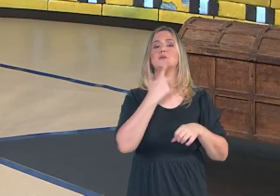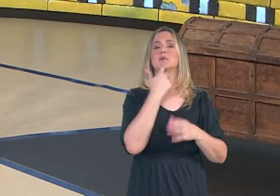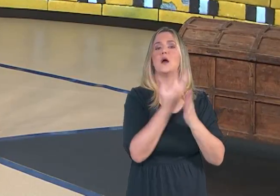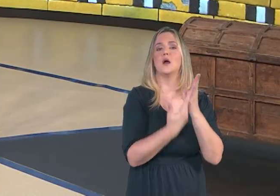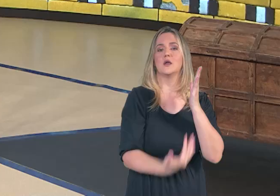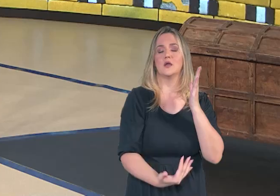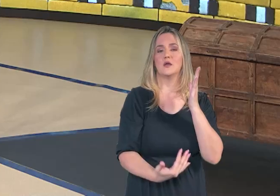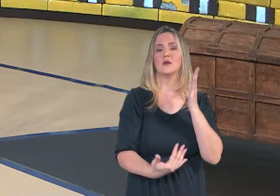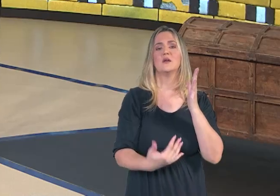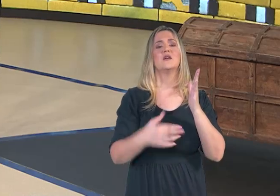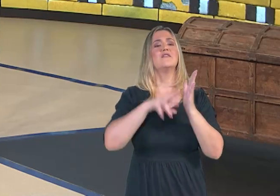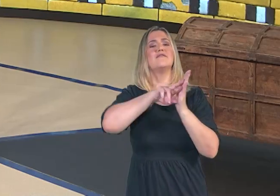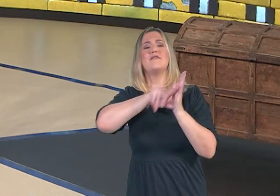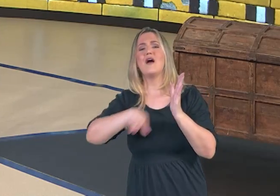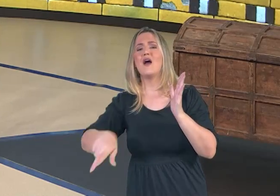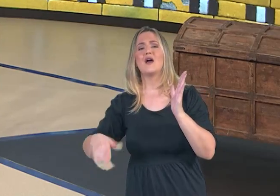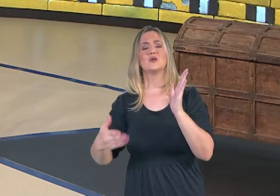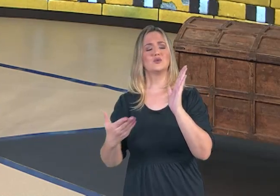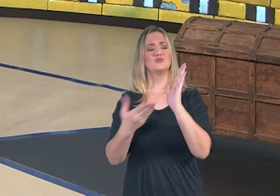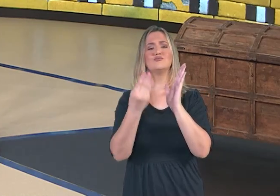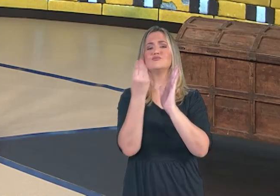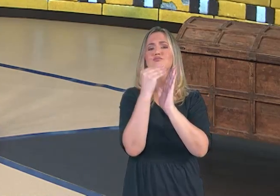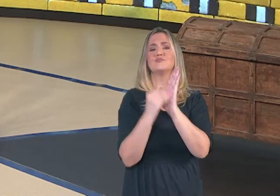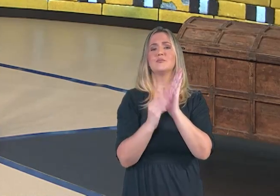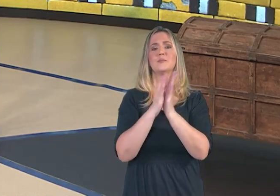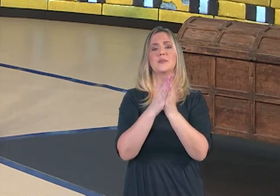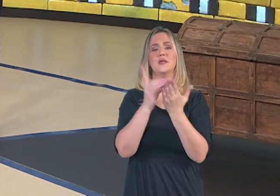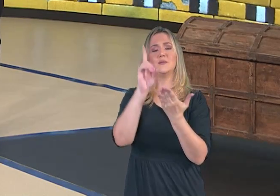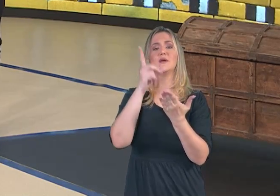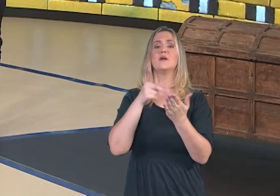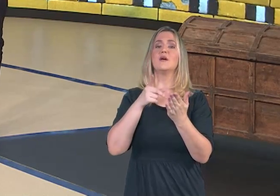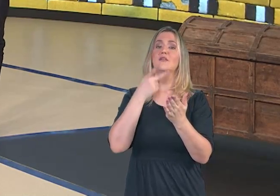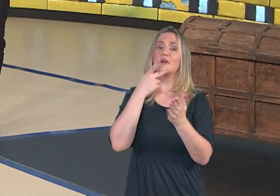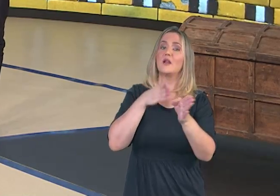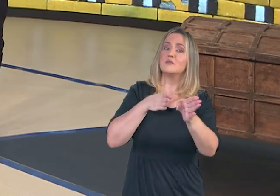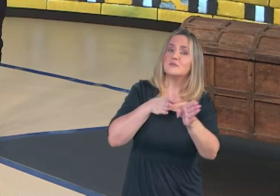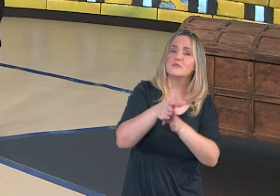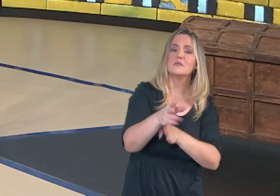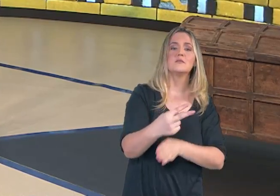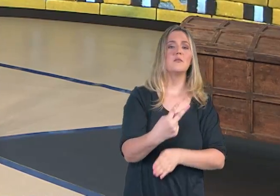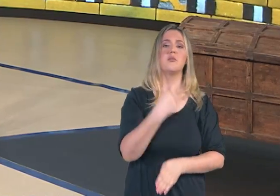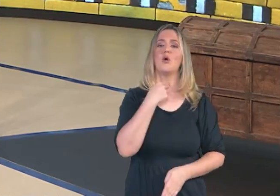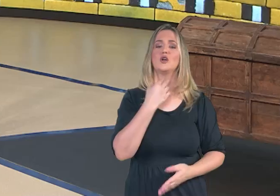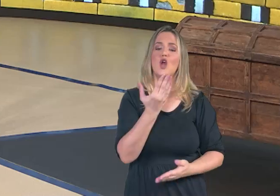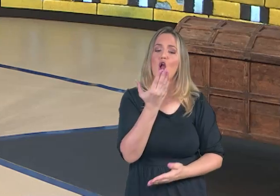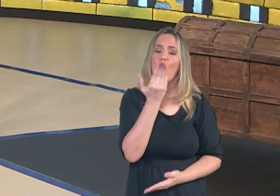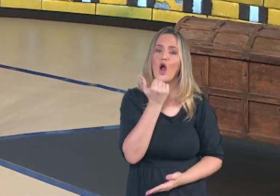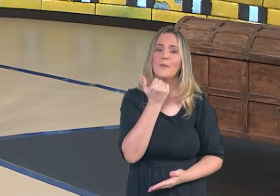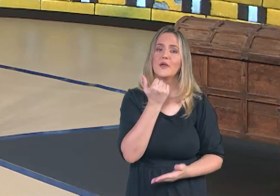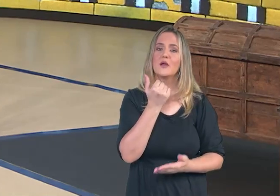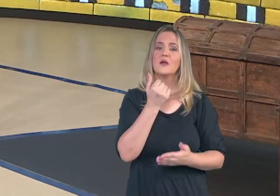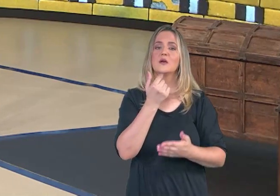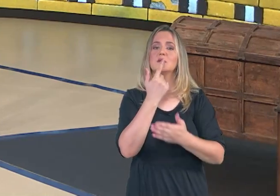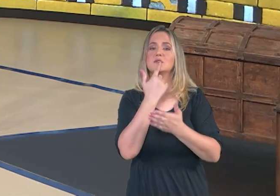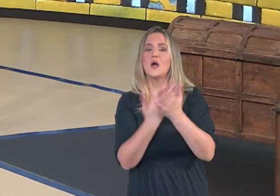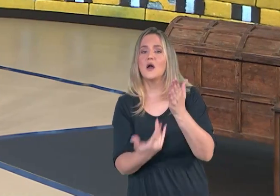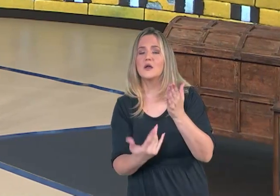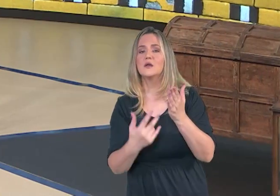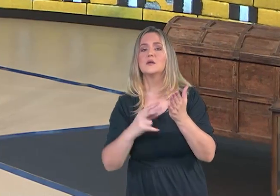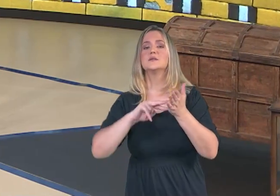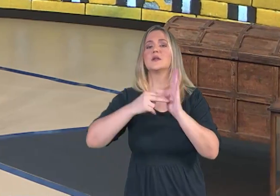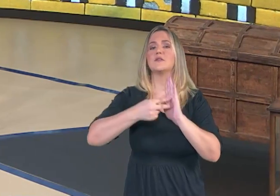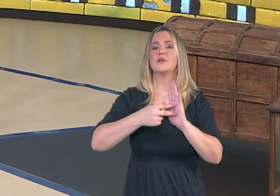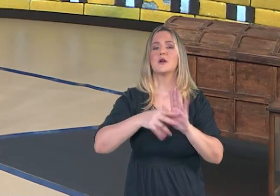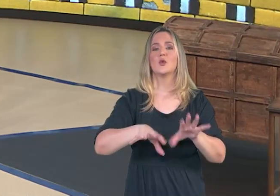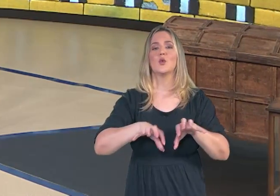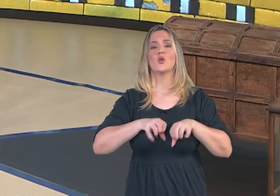3, Lamentações 4, 14, enfim. A contaminação e a pureza em hebraico são termos normalmente usados